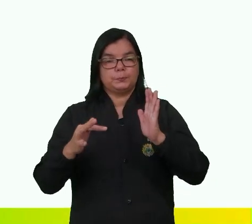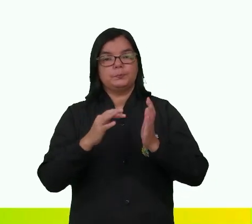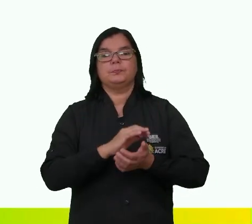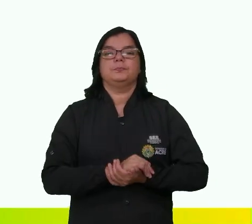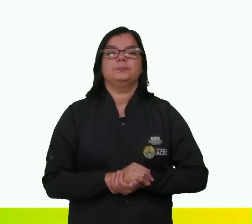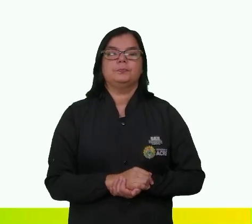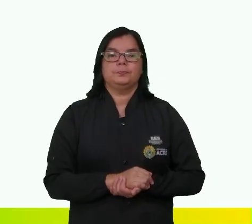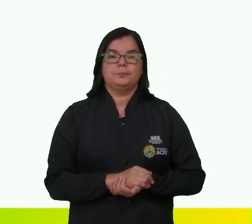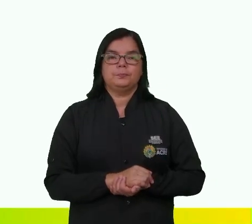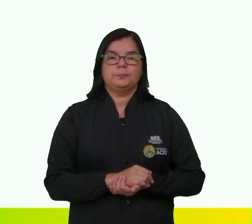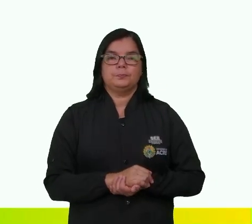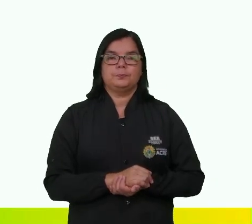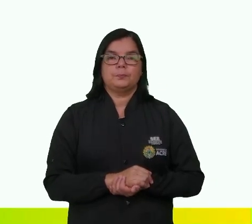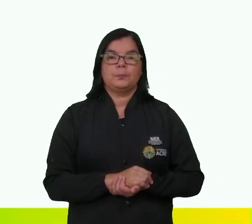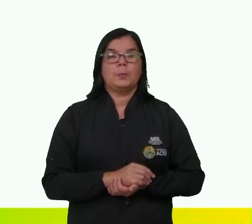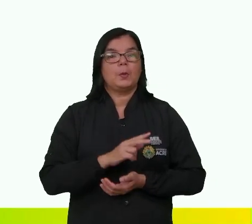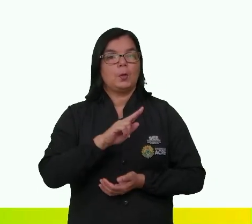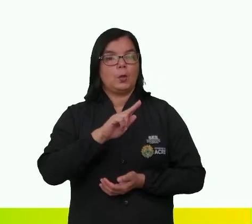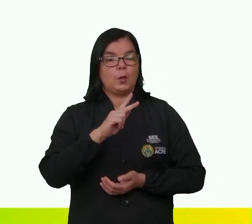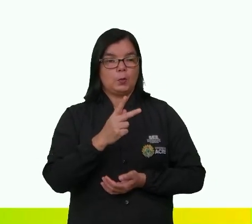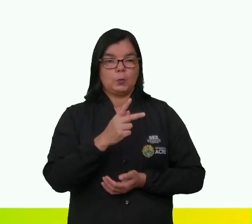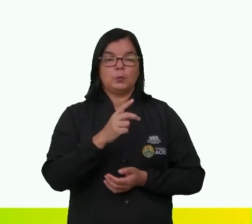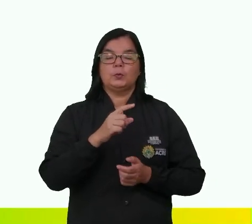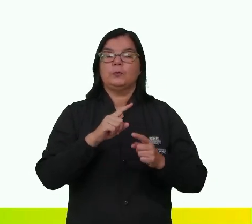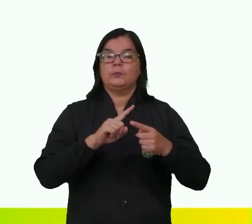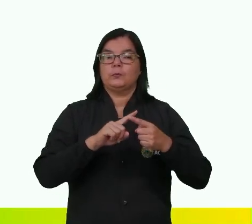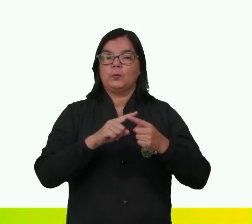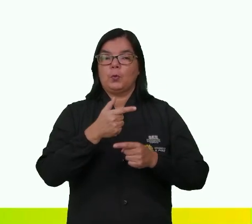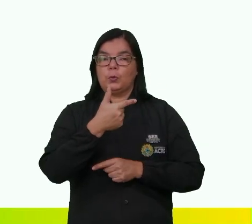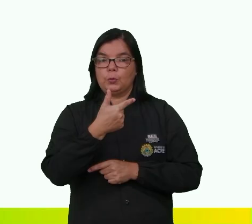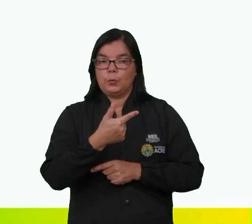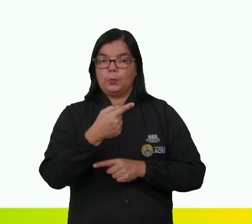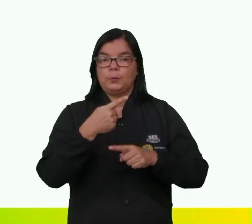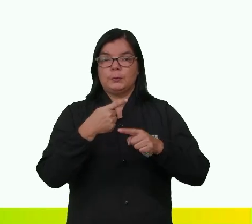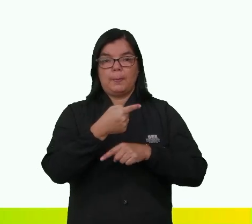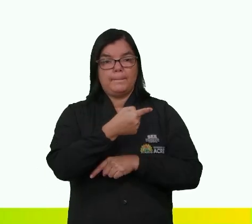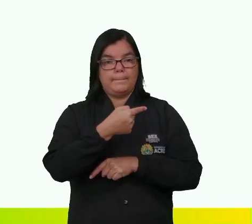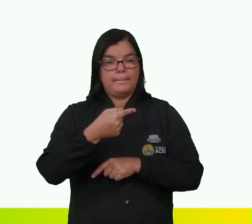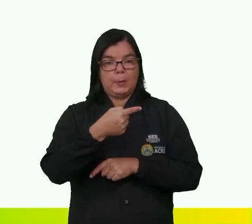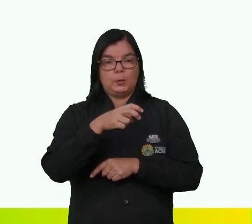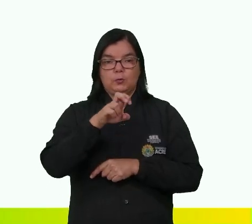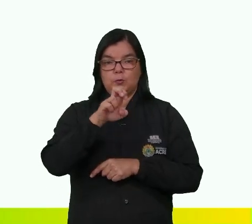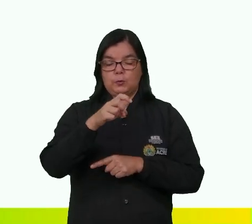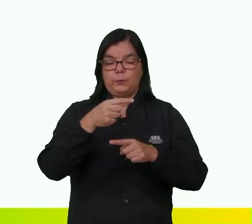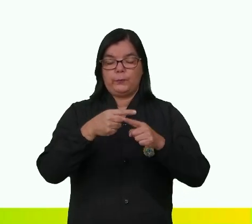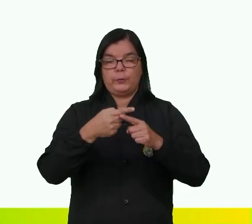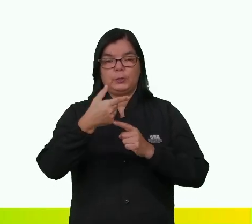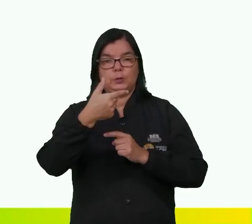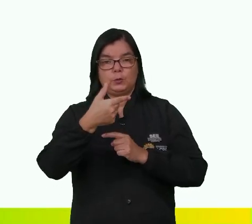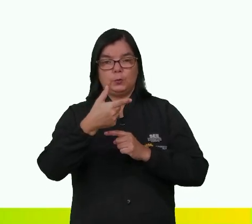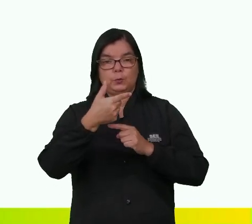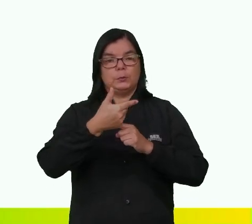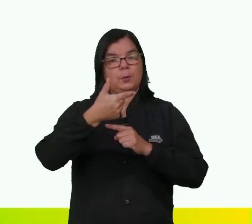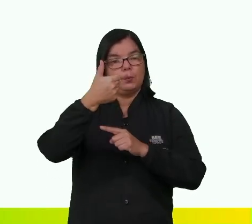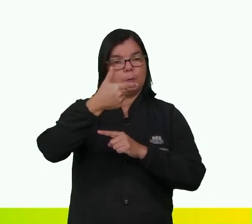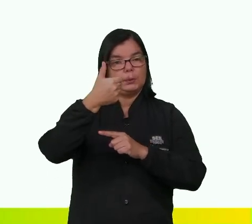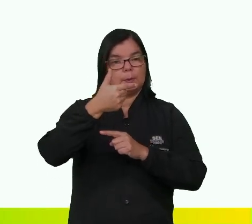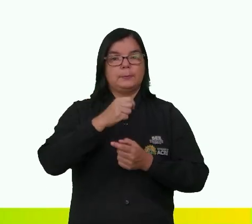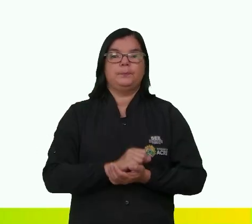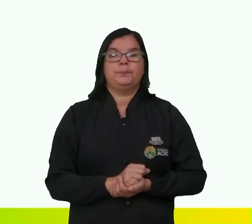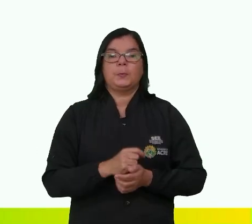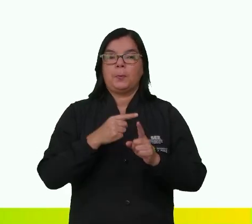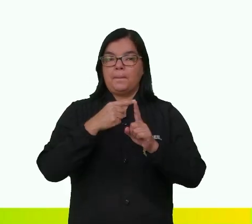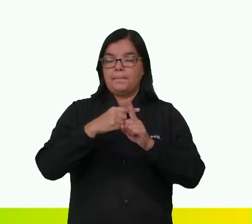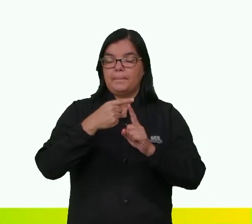aqui. A altura, quando o tempo for 2, é menos 5 vezes 2 ao